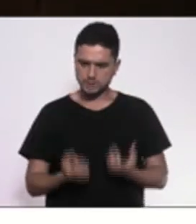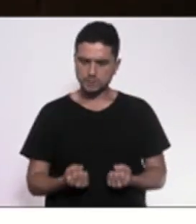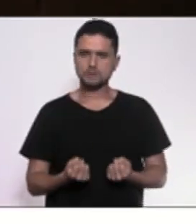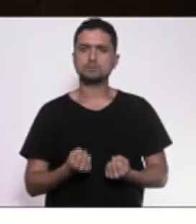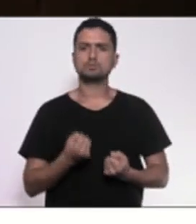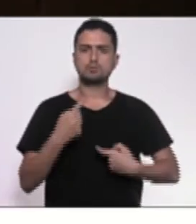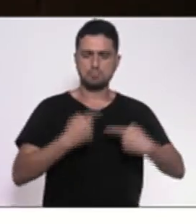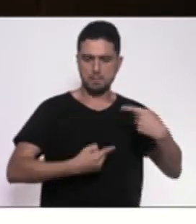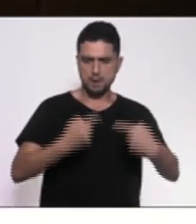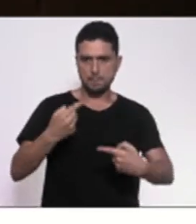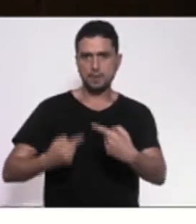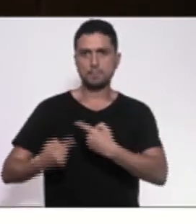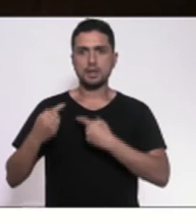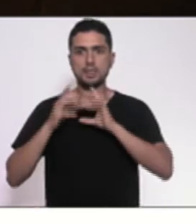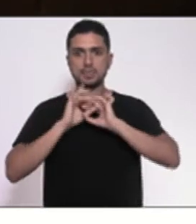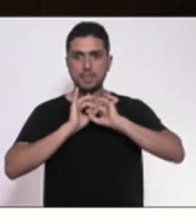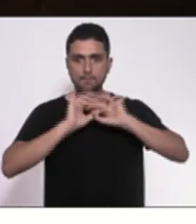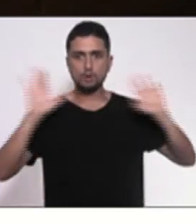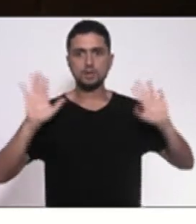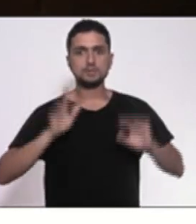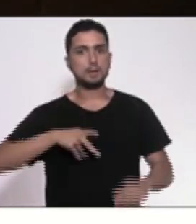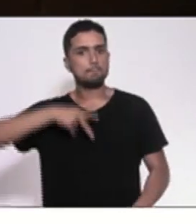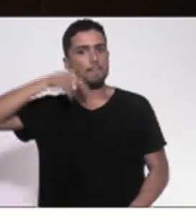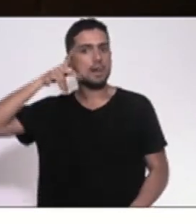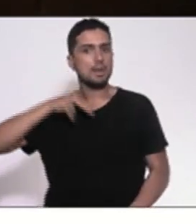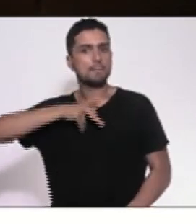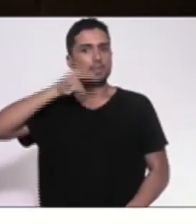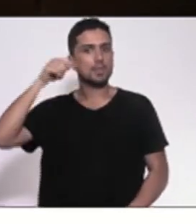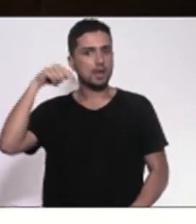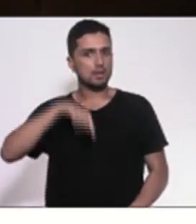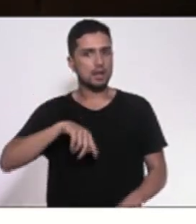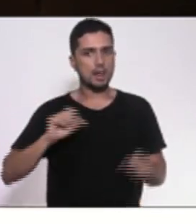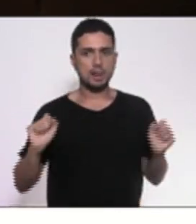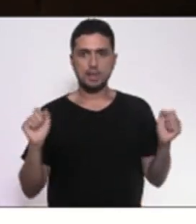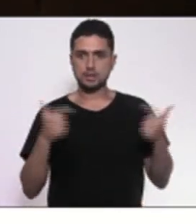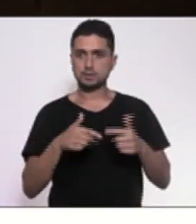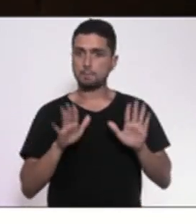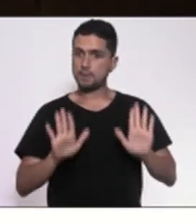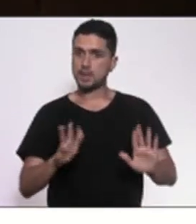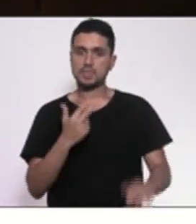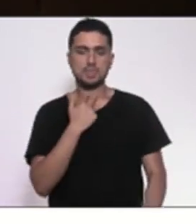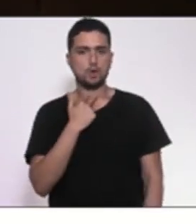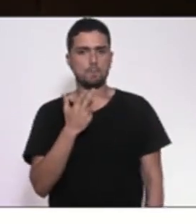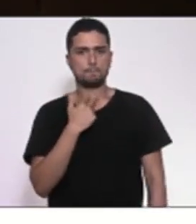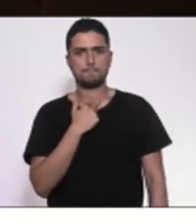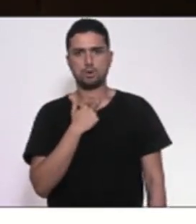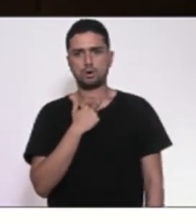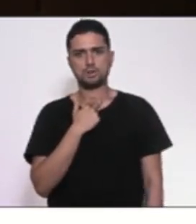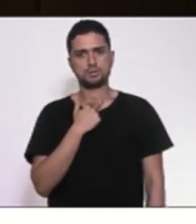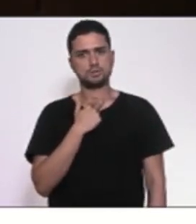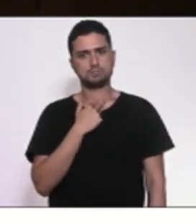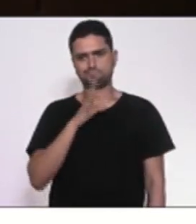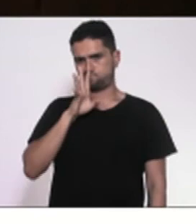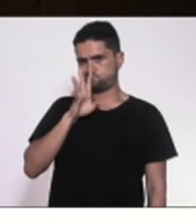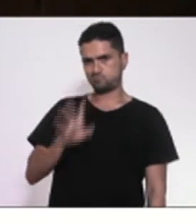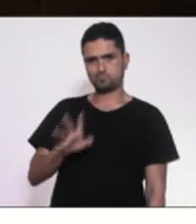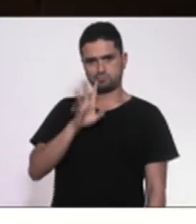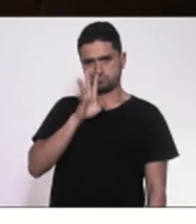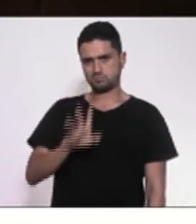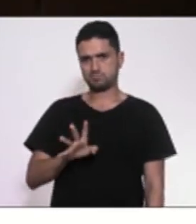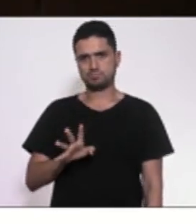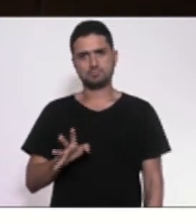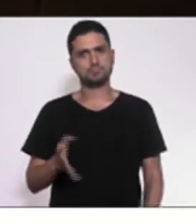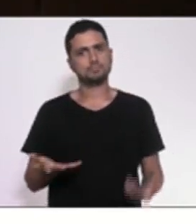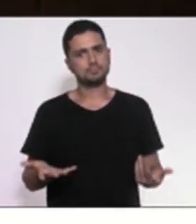que valorizar a atividade parlamentar, valorizar essa casa. Mas não é praticando covardias como a que vi hoje que isso vai perdurar.